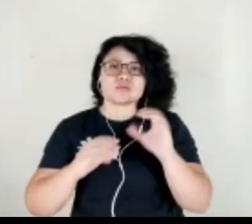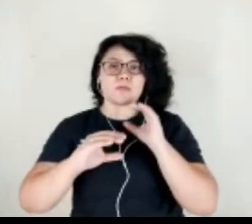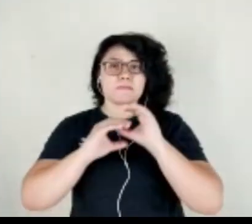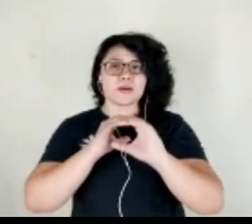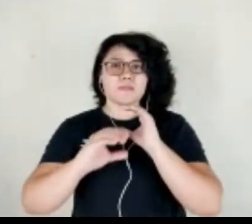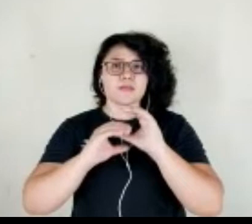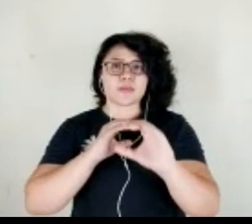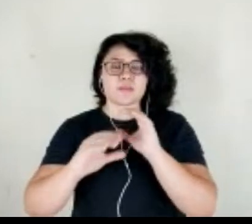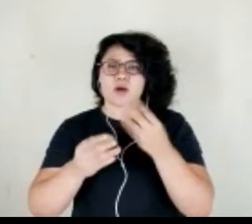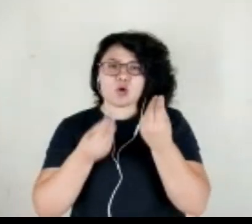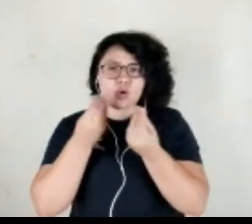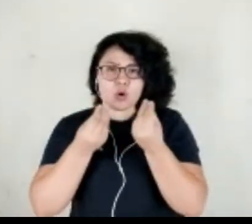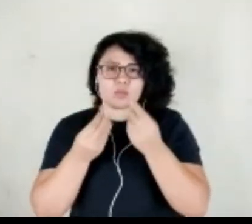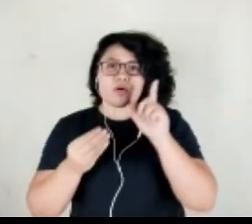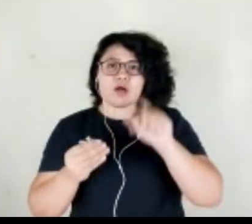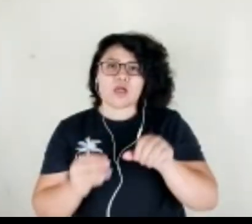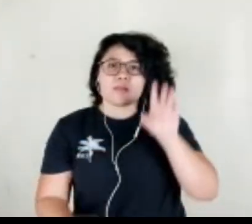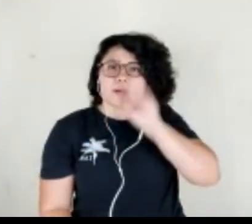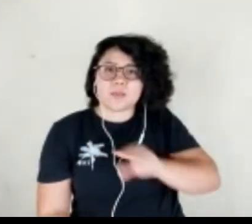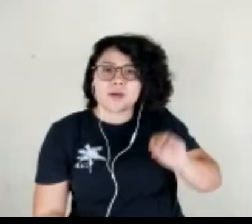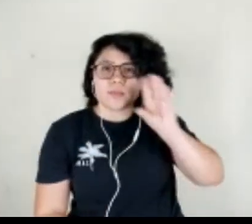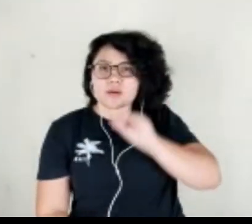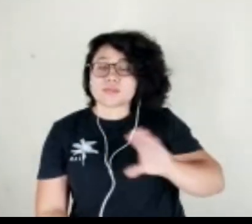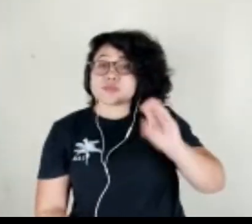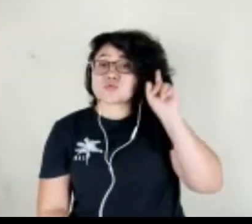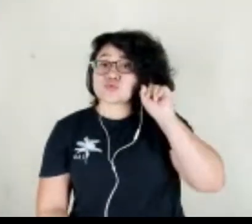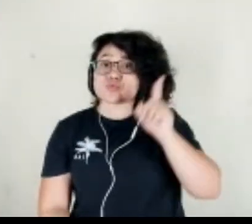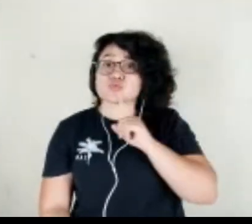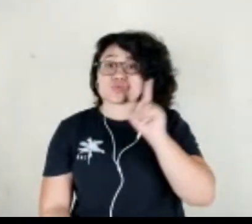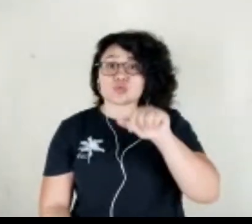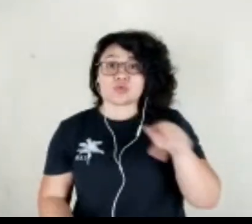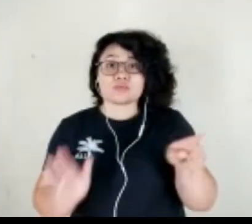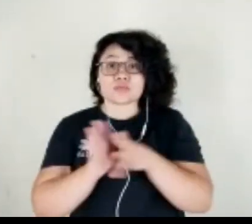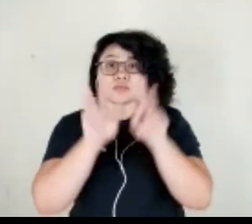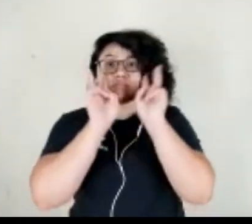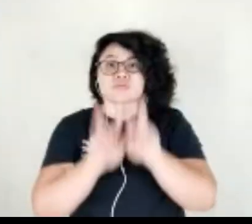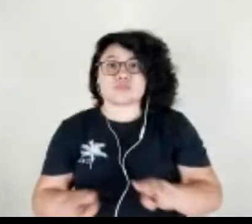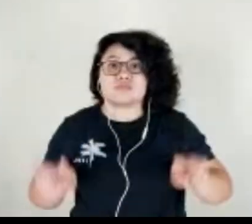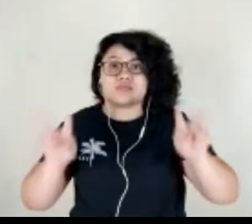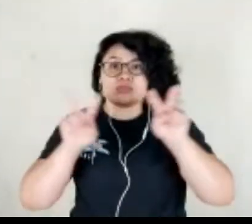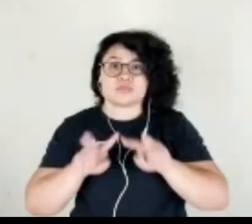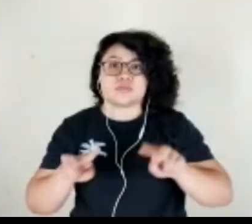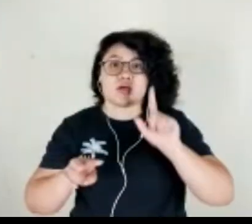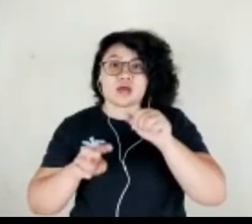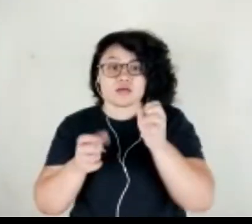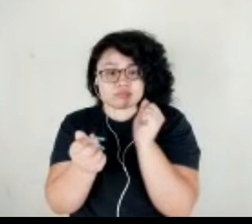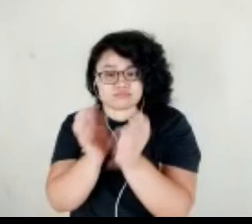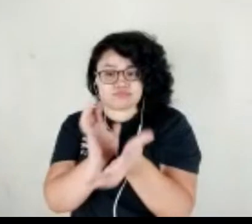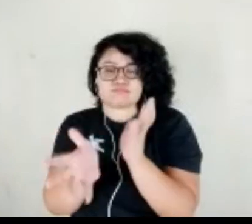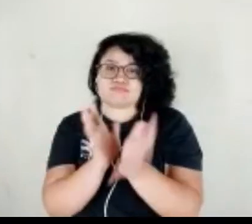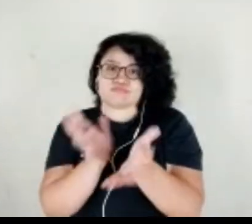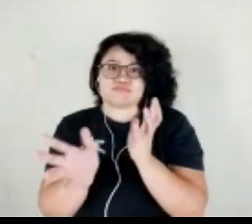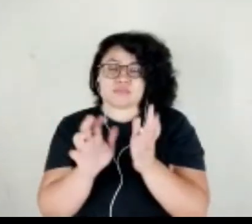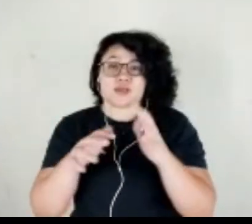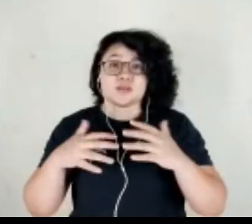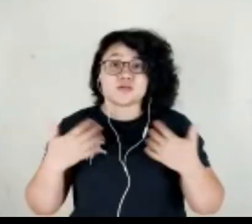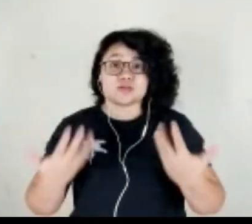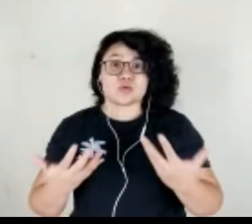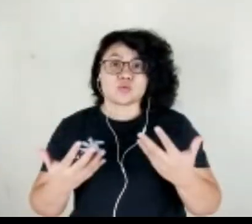da fala oral, né? E o surdo vai se comunicar através do visual, ou seja, da